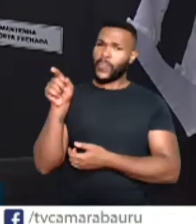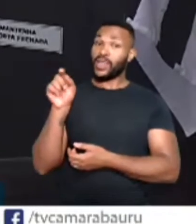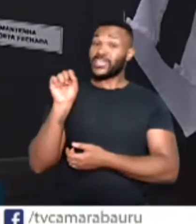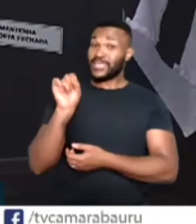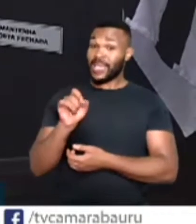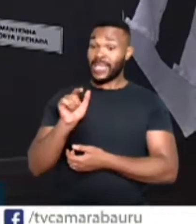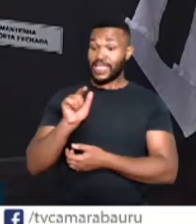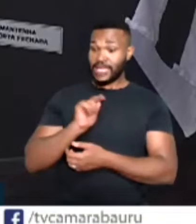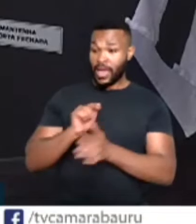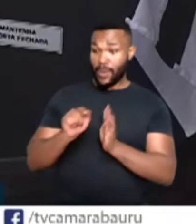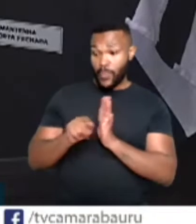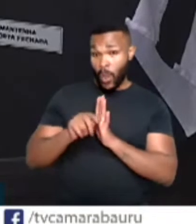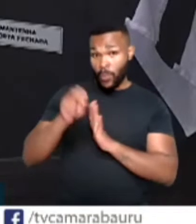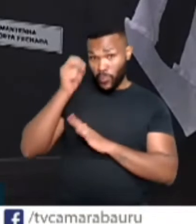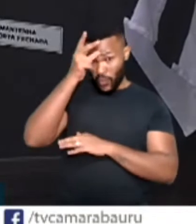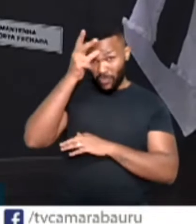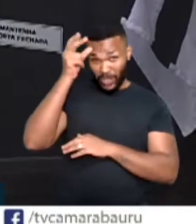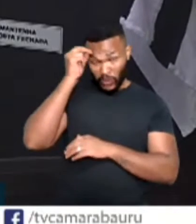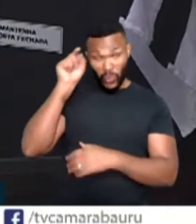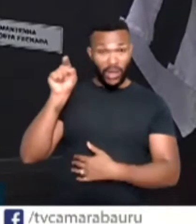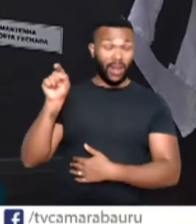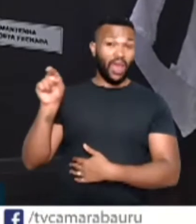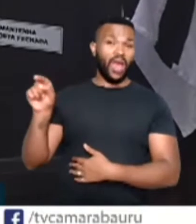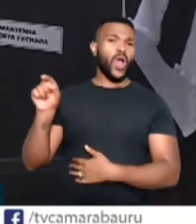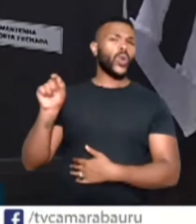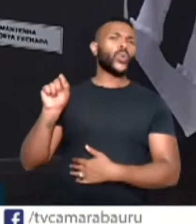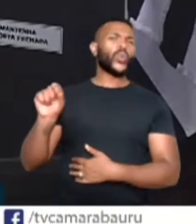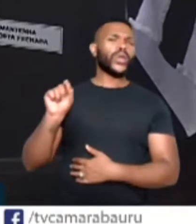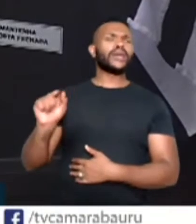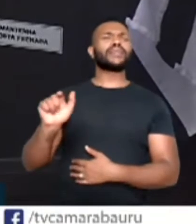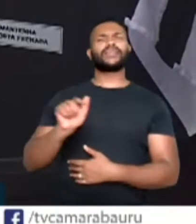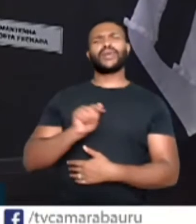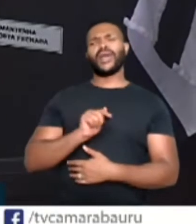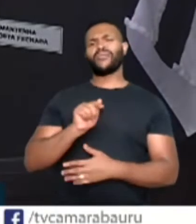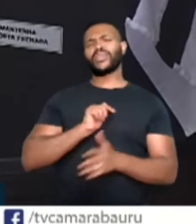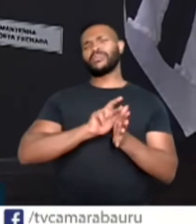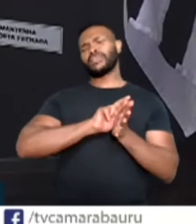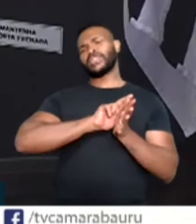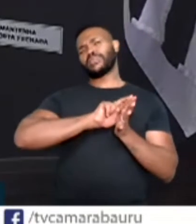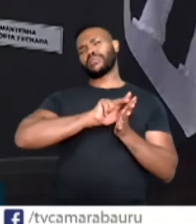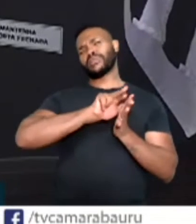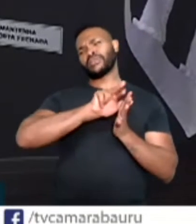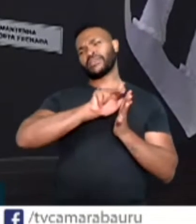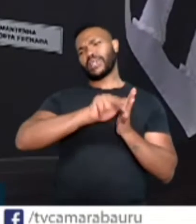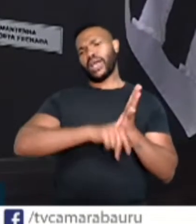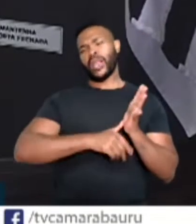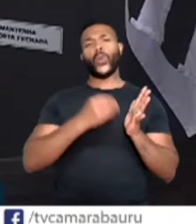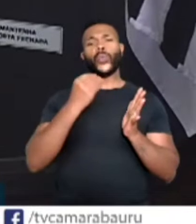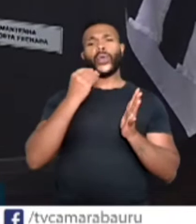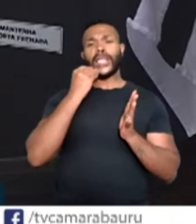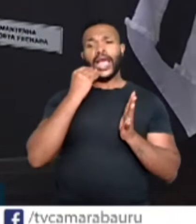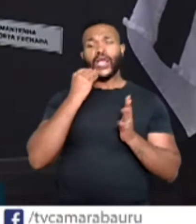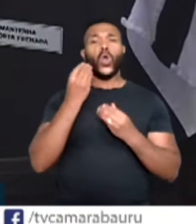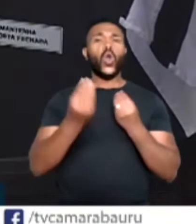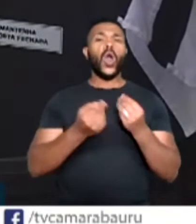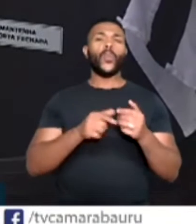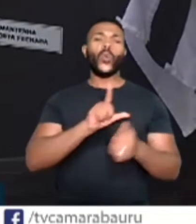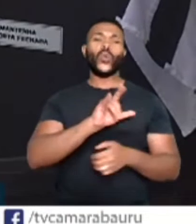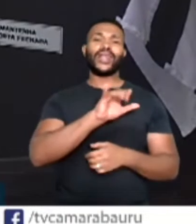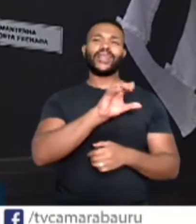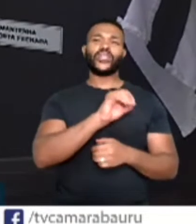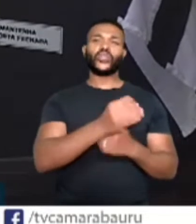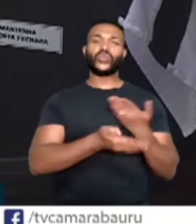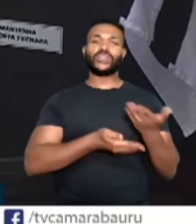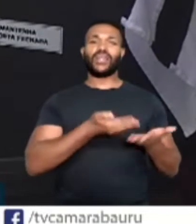Executivo Municipal várias possibilidades do tratamento do lixo. Mas